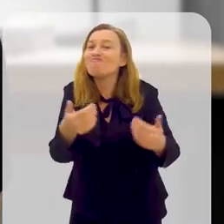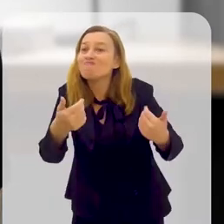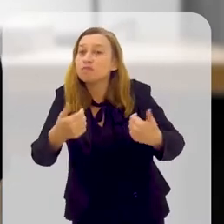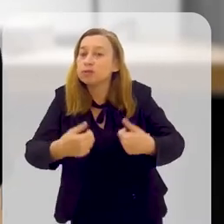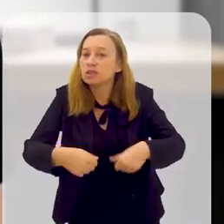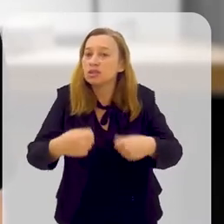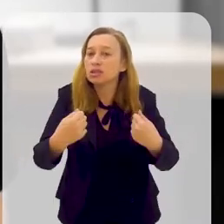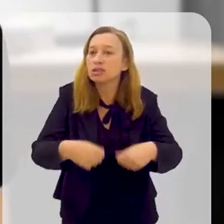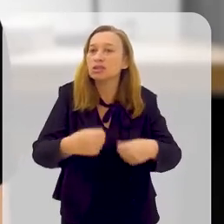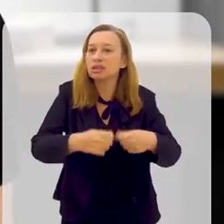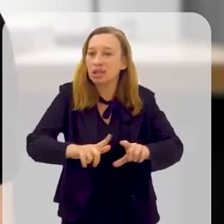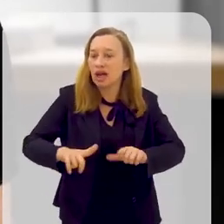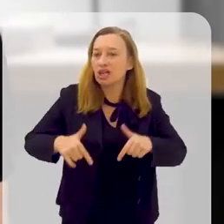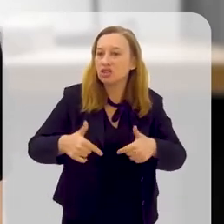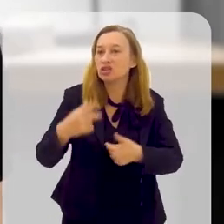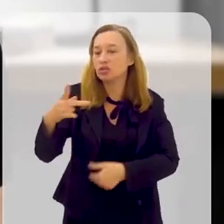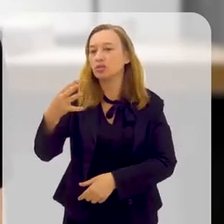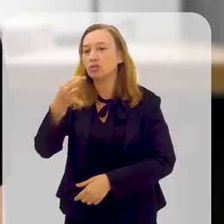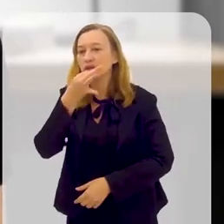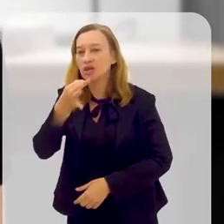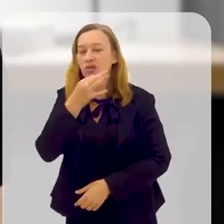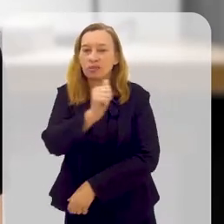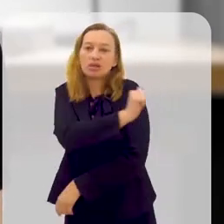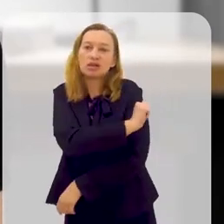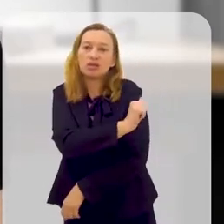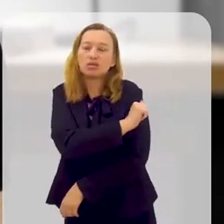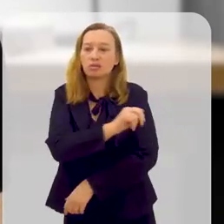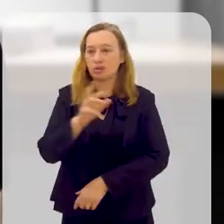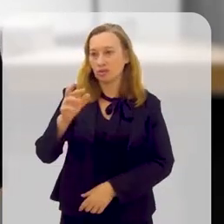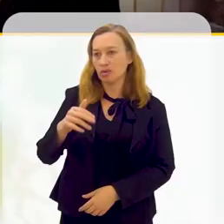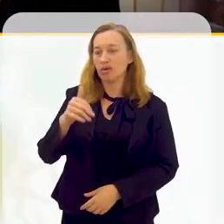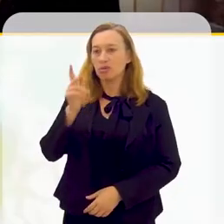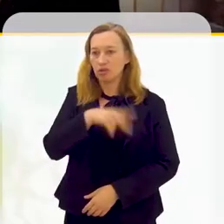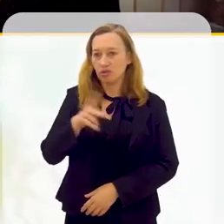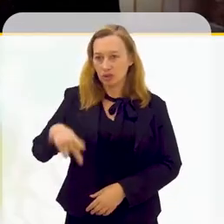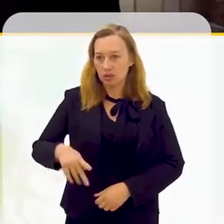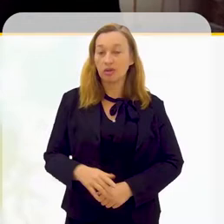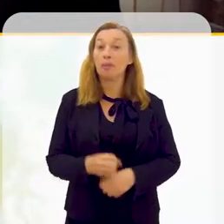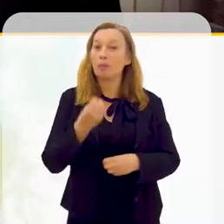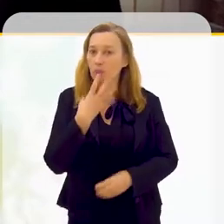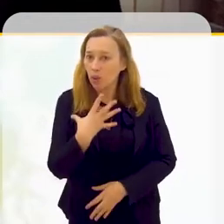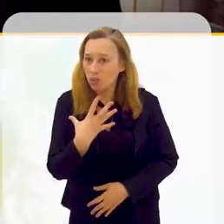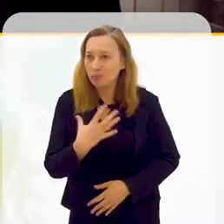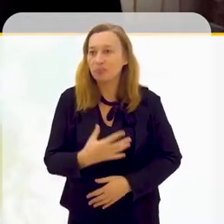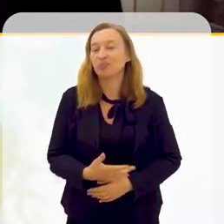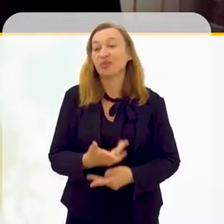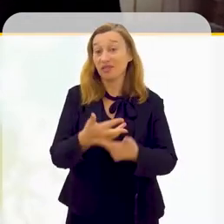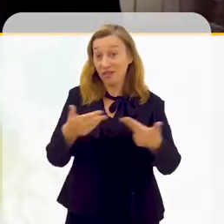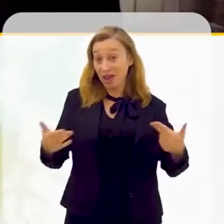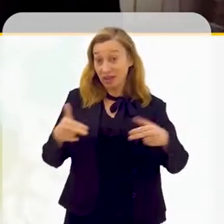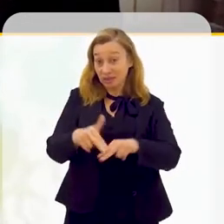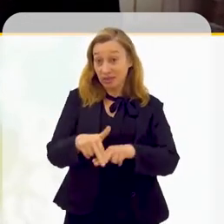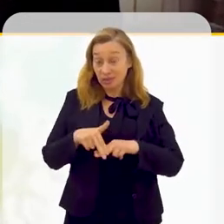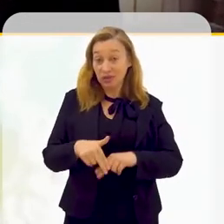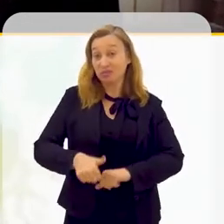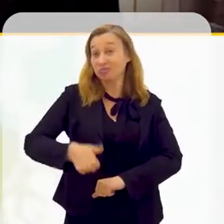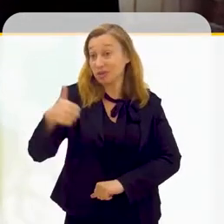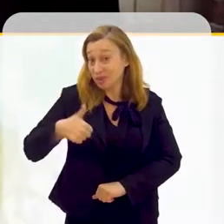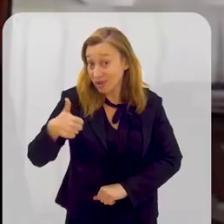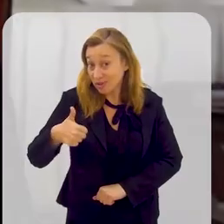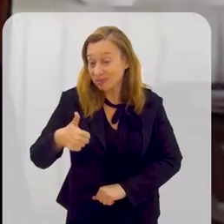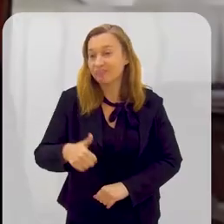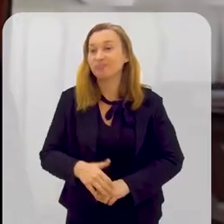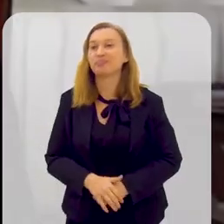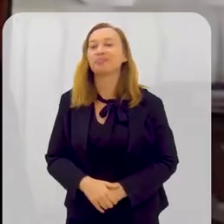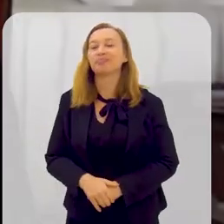ainda precisam ser tomadas na sua opinião para esses alunos professora bom uma série de medidas